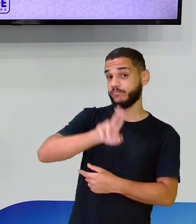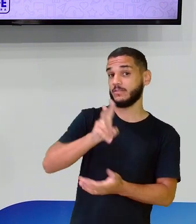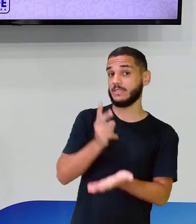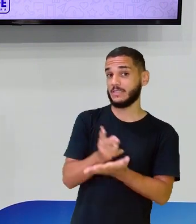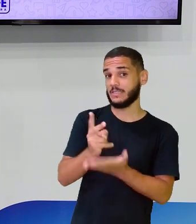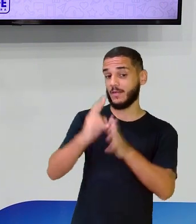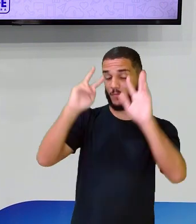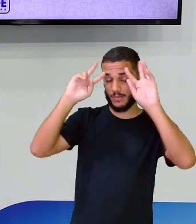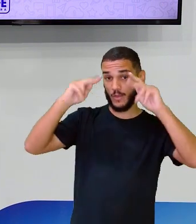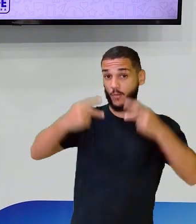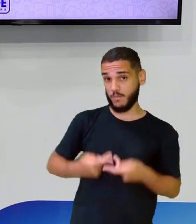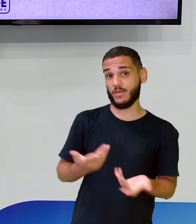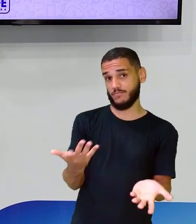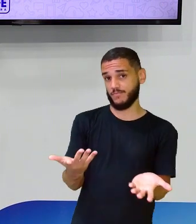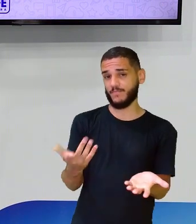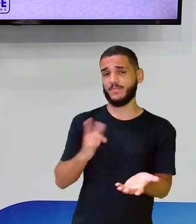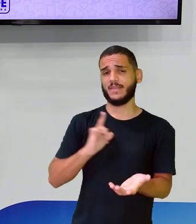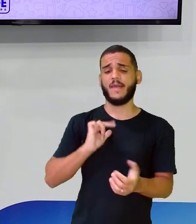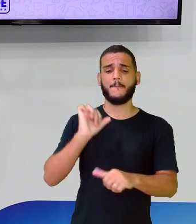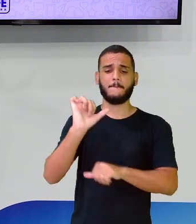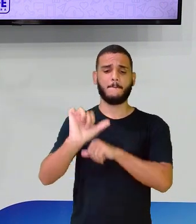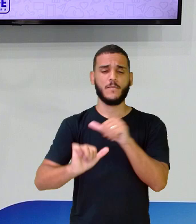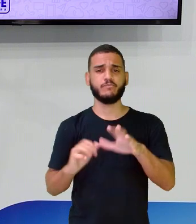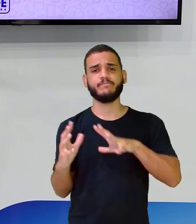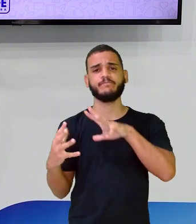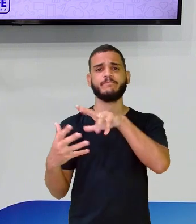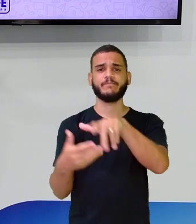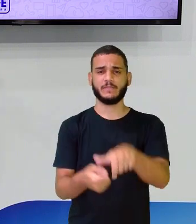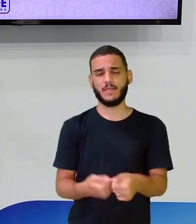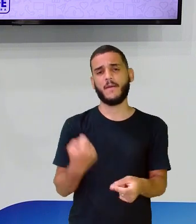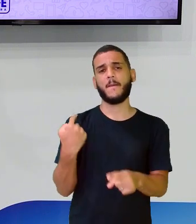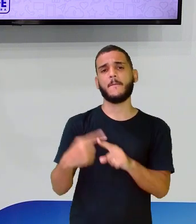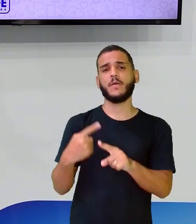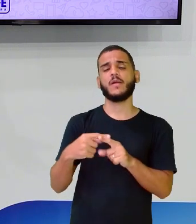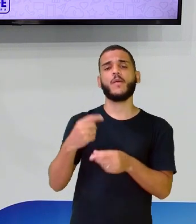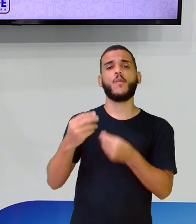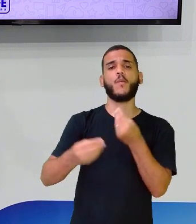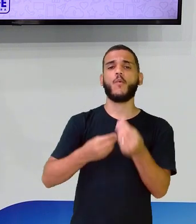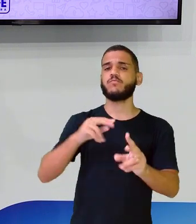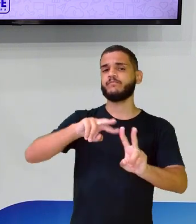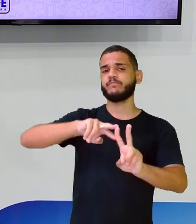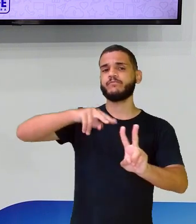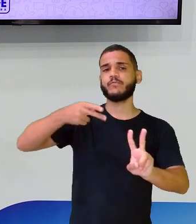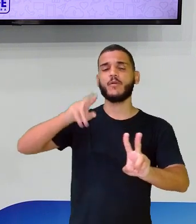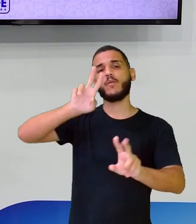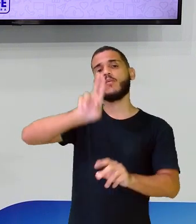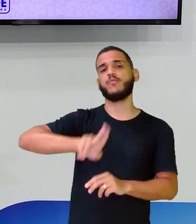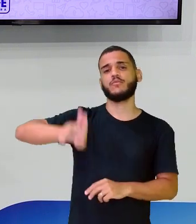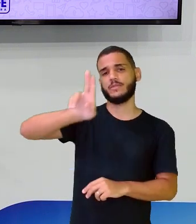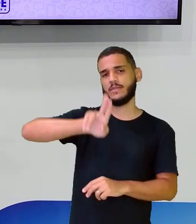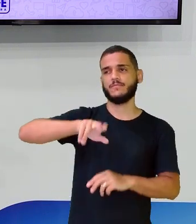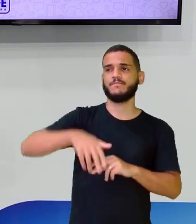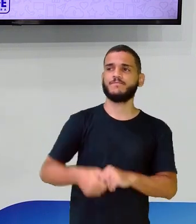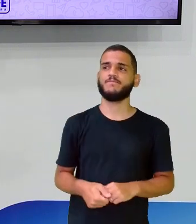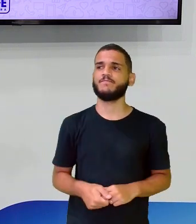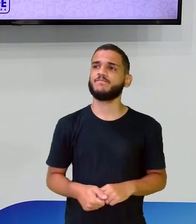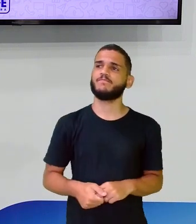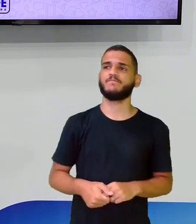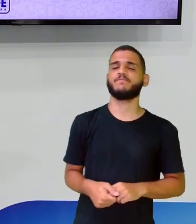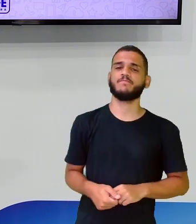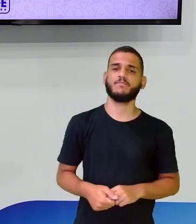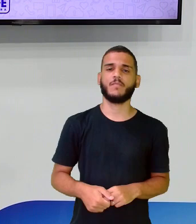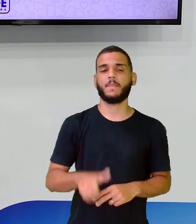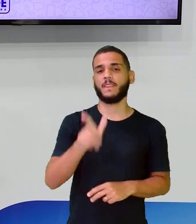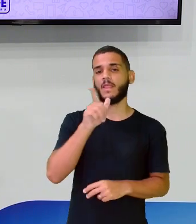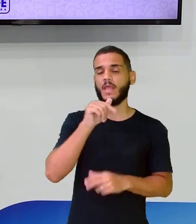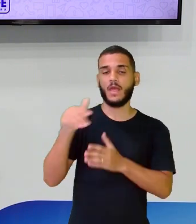graças a isso, existem muitas modificações no nosso planeta de como esse recurso ele é utilizado. Olha só.